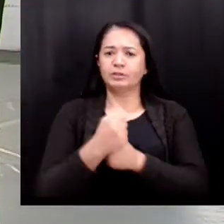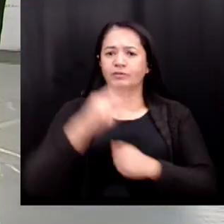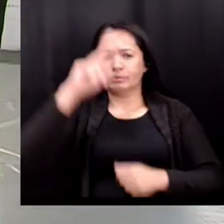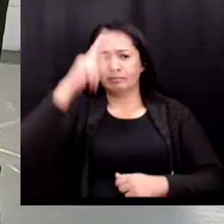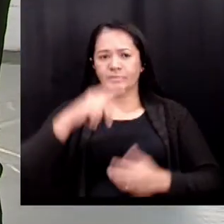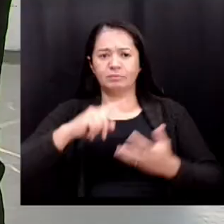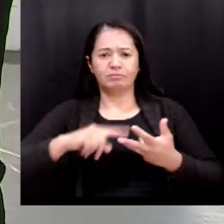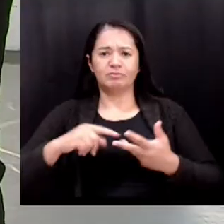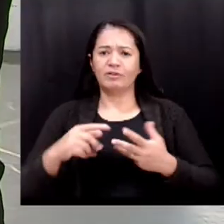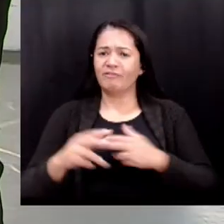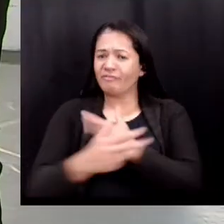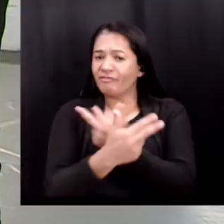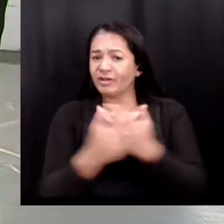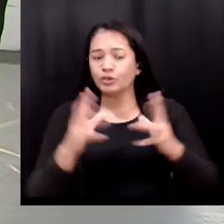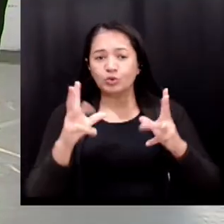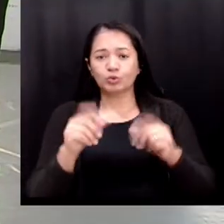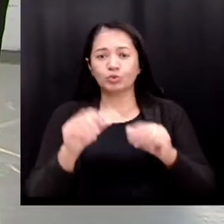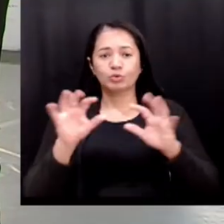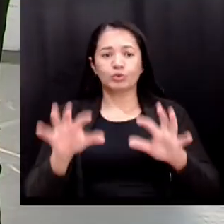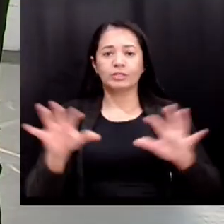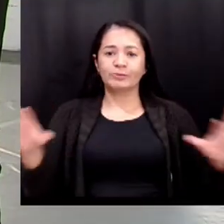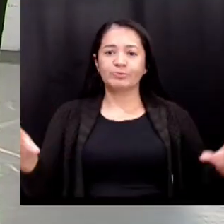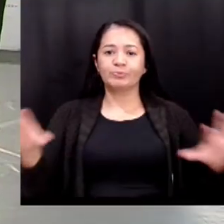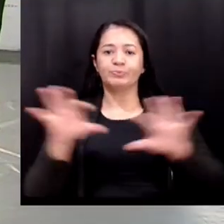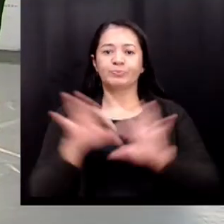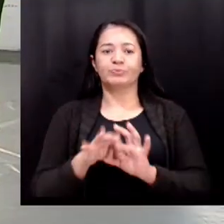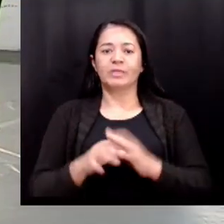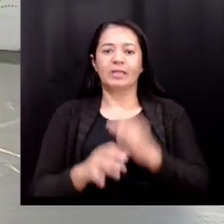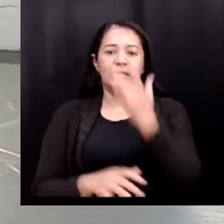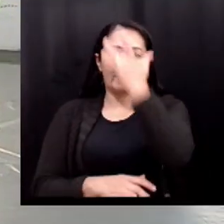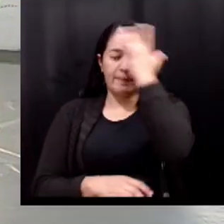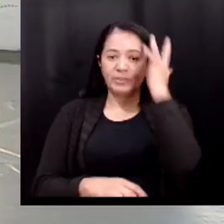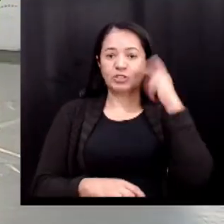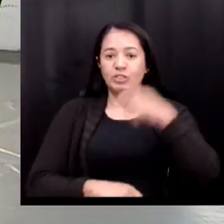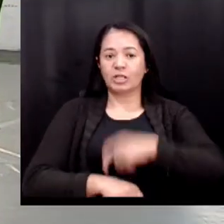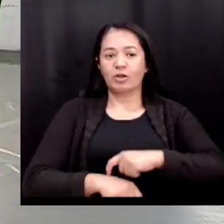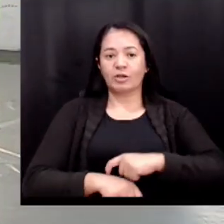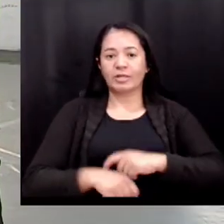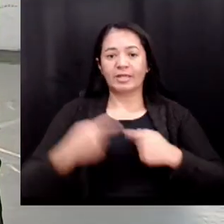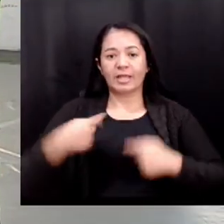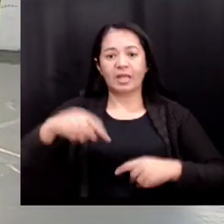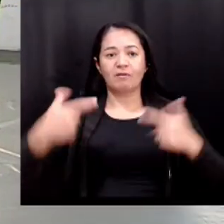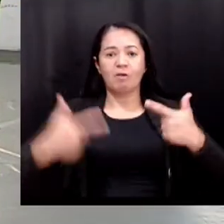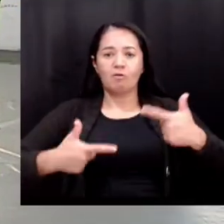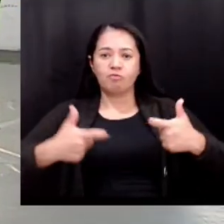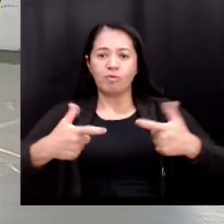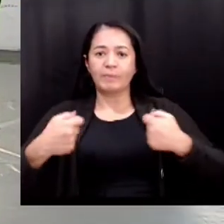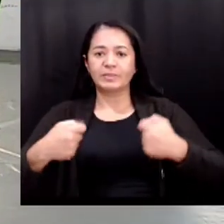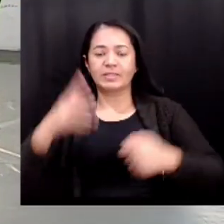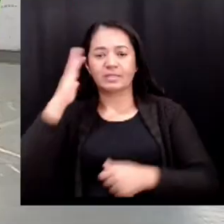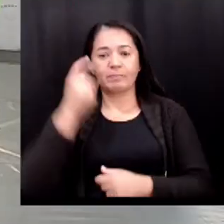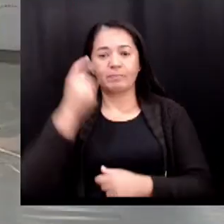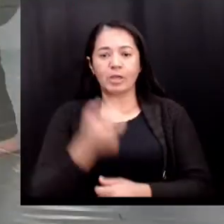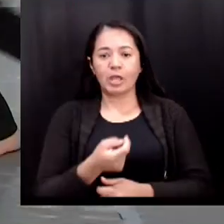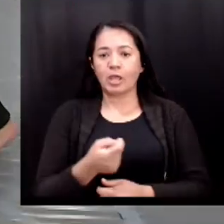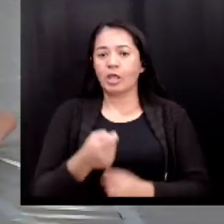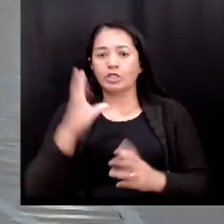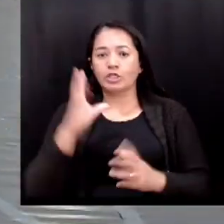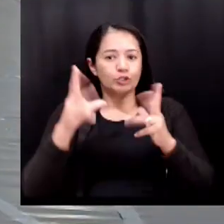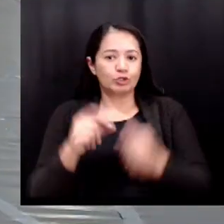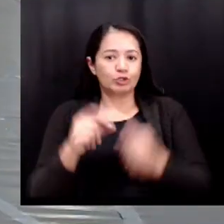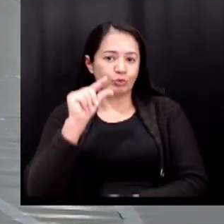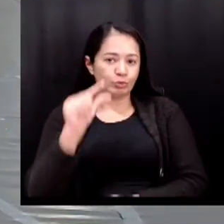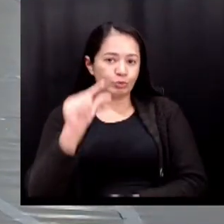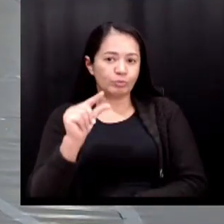tudo isso engloba na pessoa quando ela está indo para a guerra e ela precisa saber um pouco de tudo. Então, o ninjutsu ele